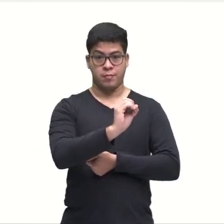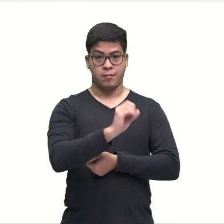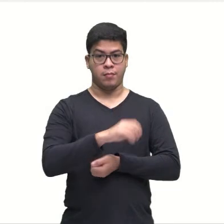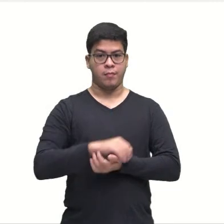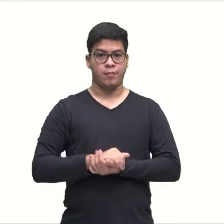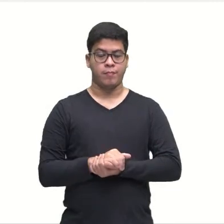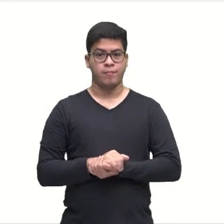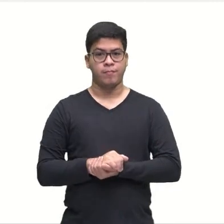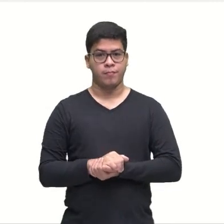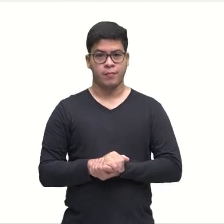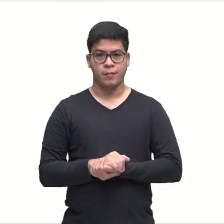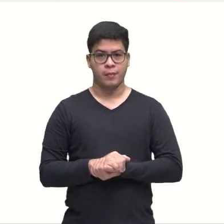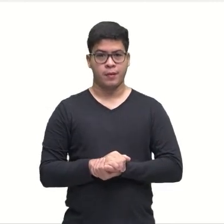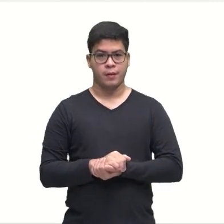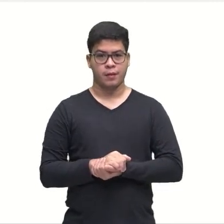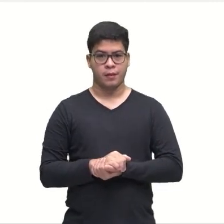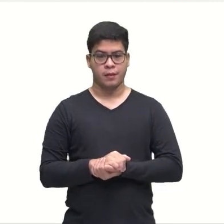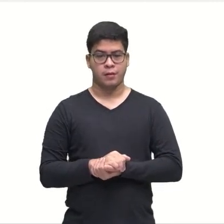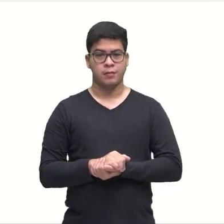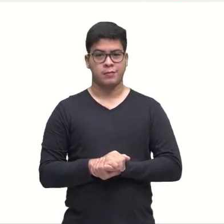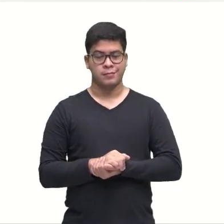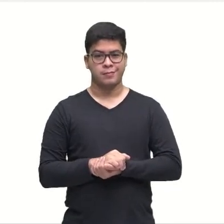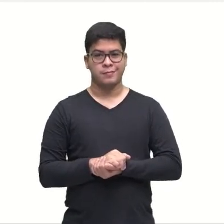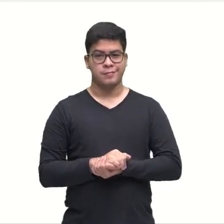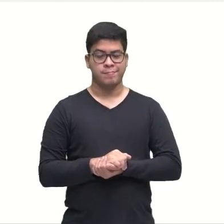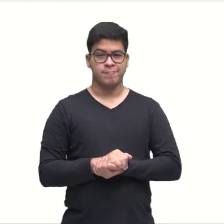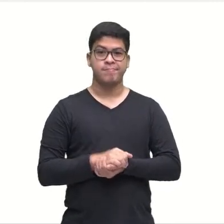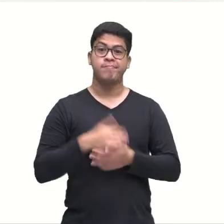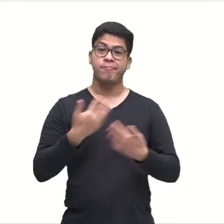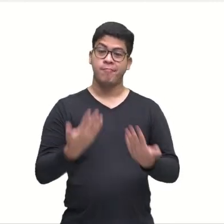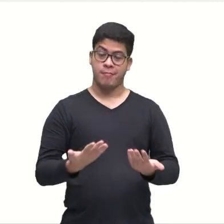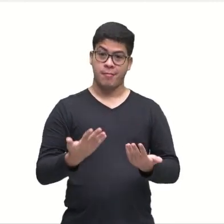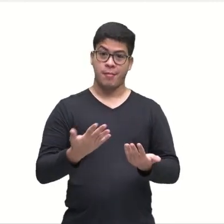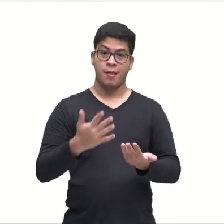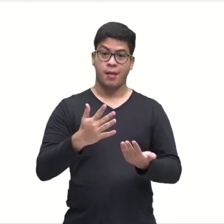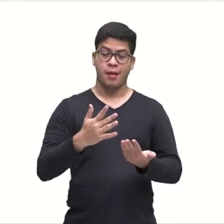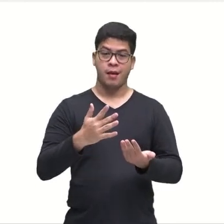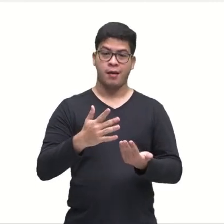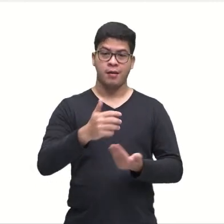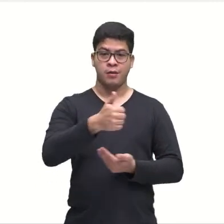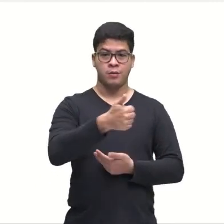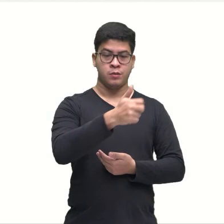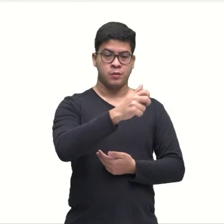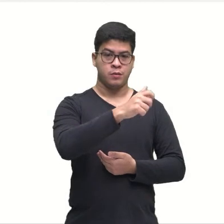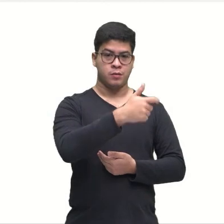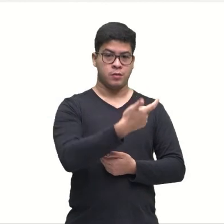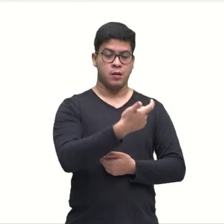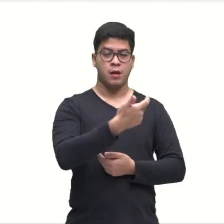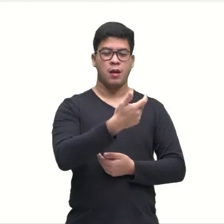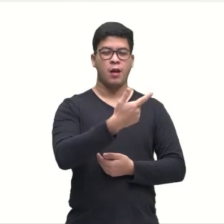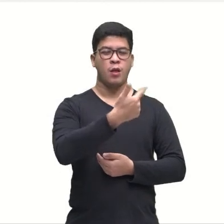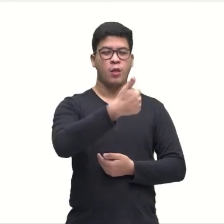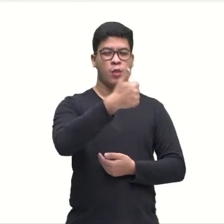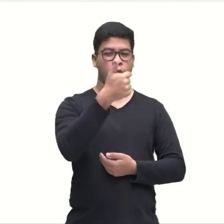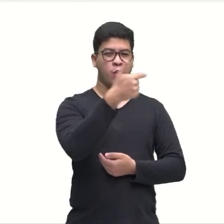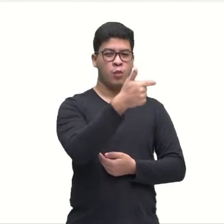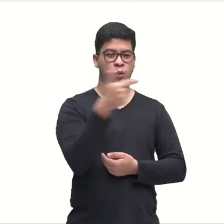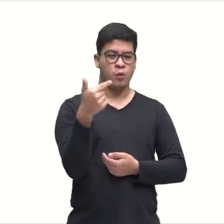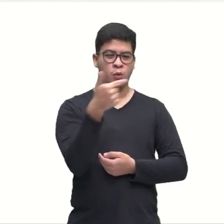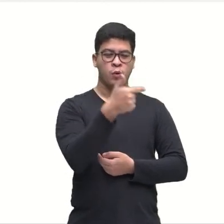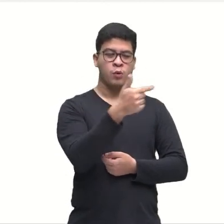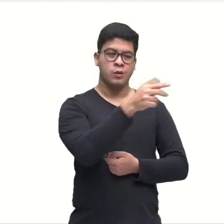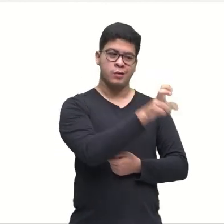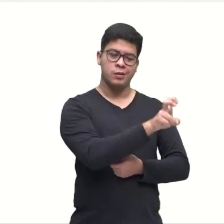150, nunca acerto fazer esse 5. 150 mais 75 vai dar 225, se eu não me engano, né?